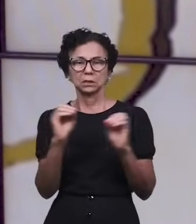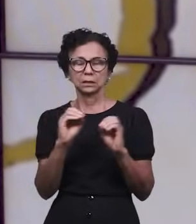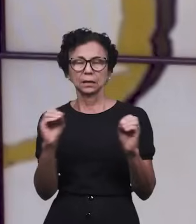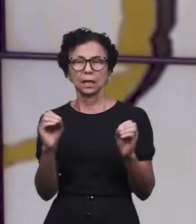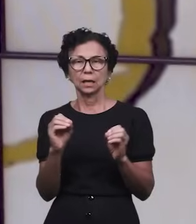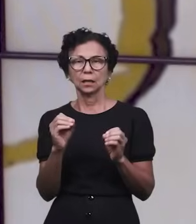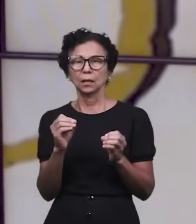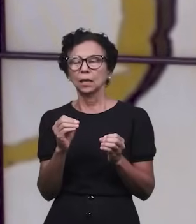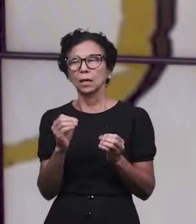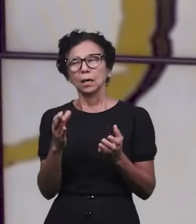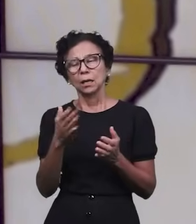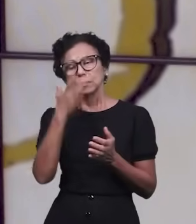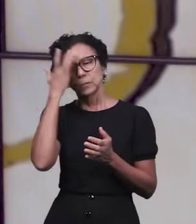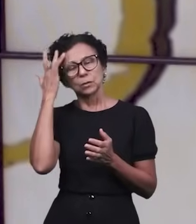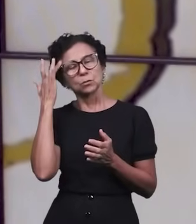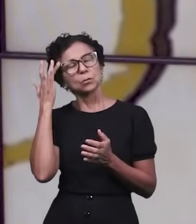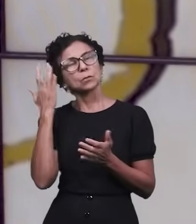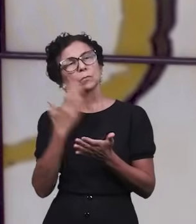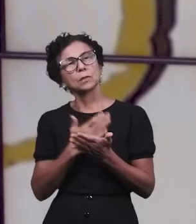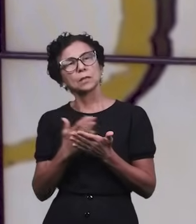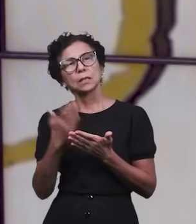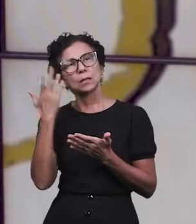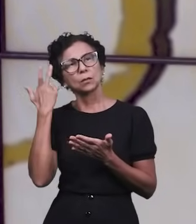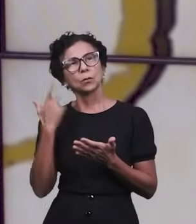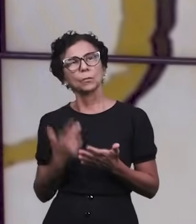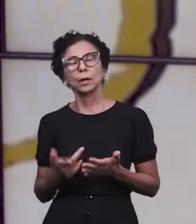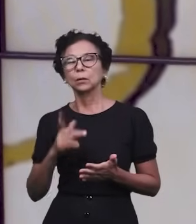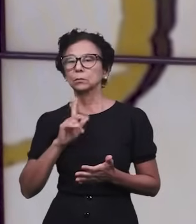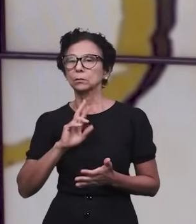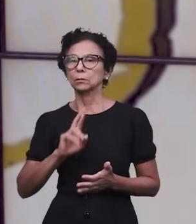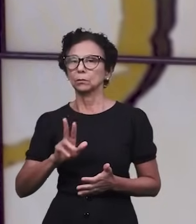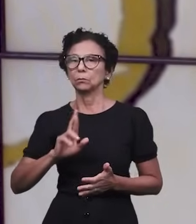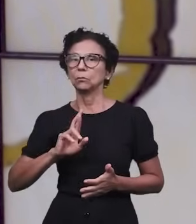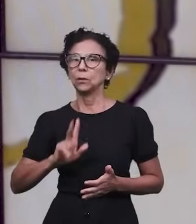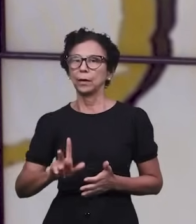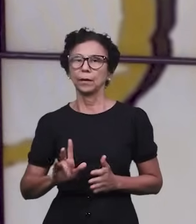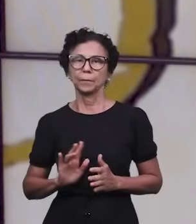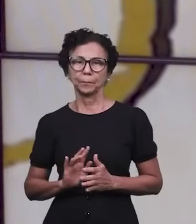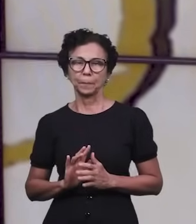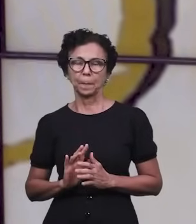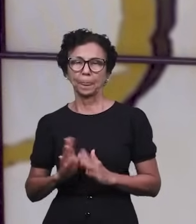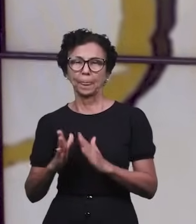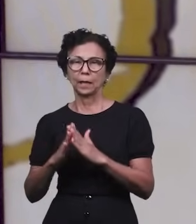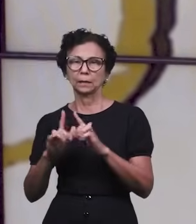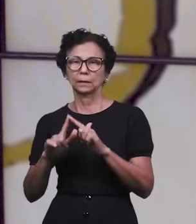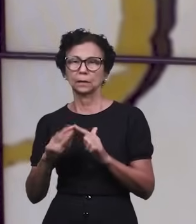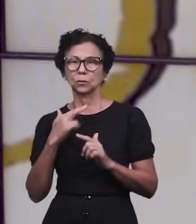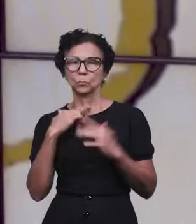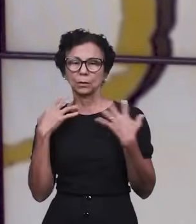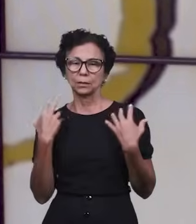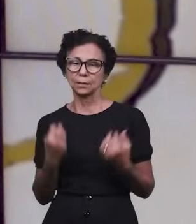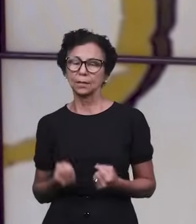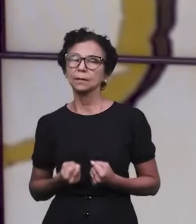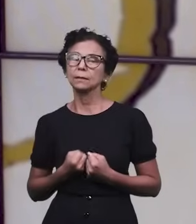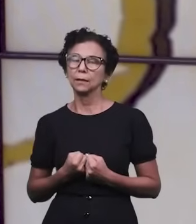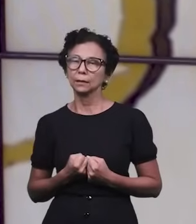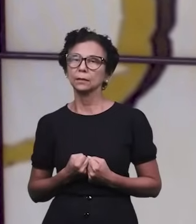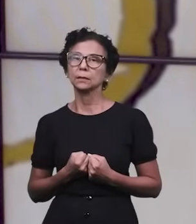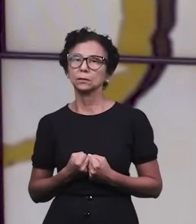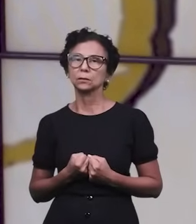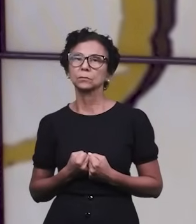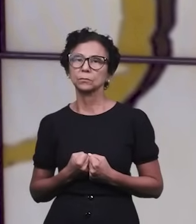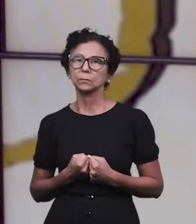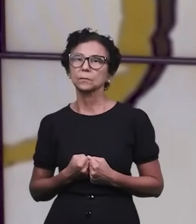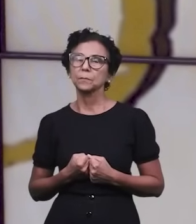que isso é comum e tornar isso normal, porque não é. Não. A igreja precisa não se conformar com isso, e aí buscar o